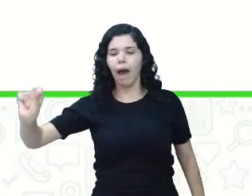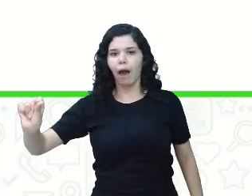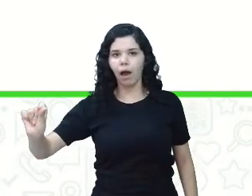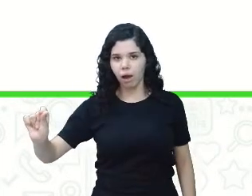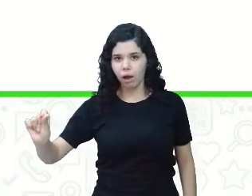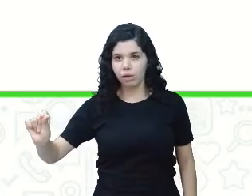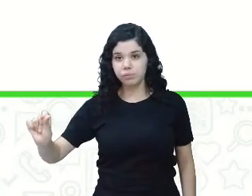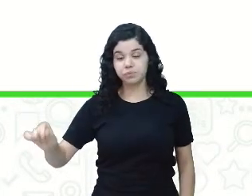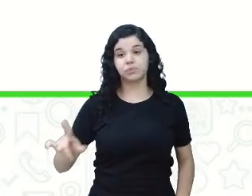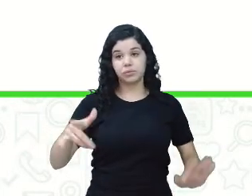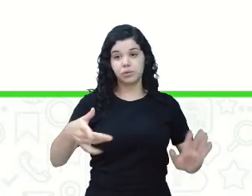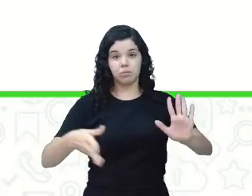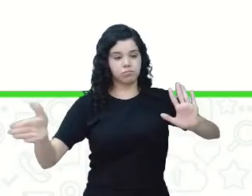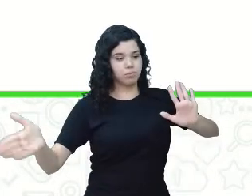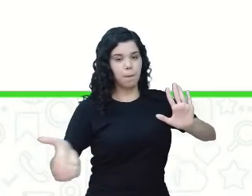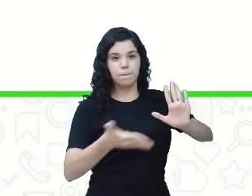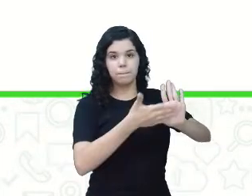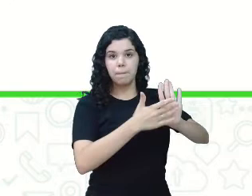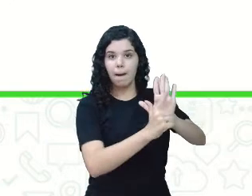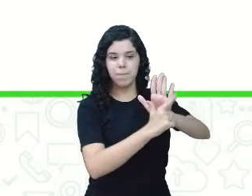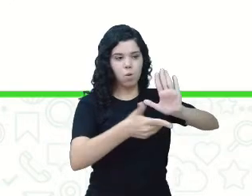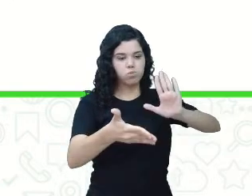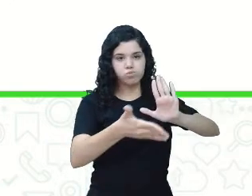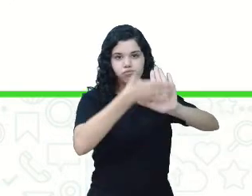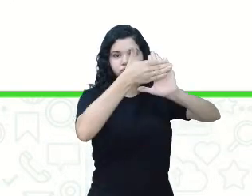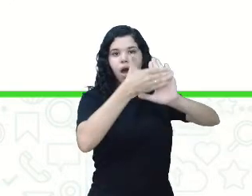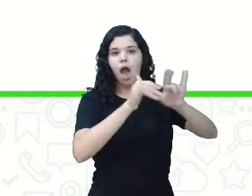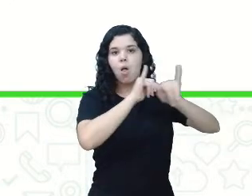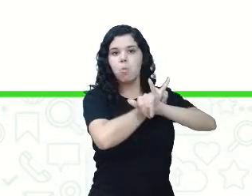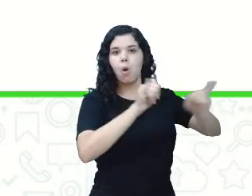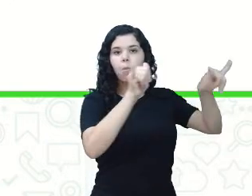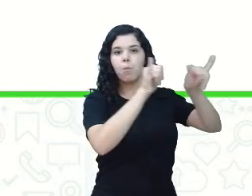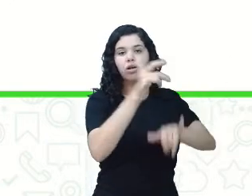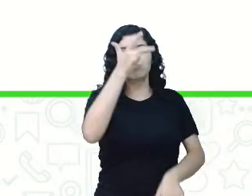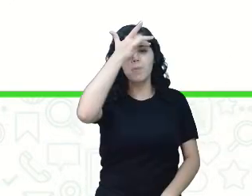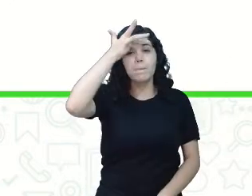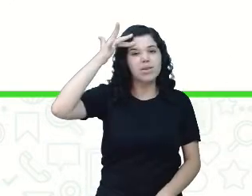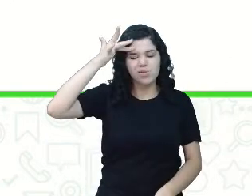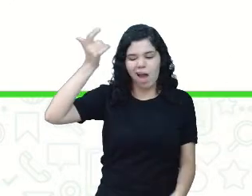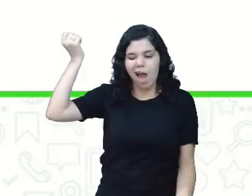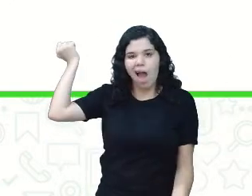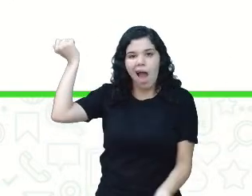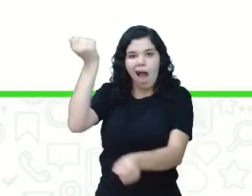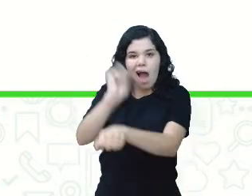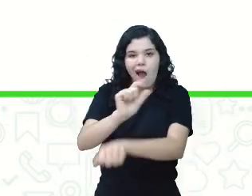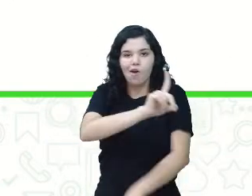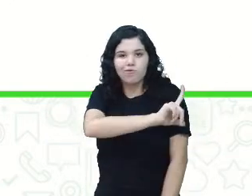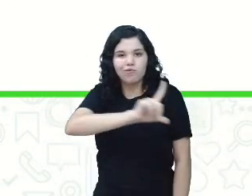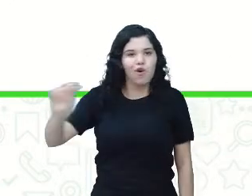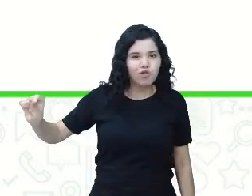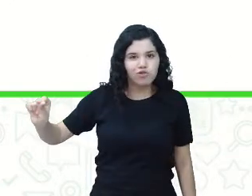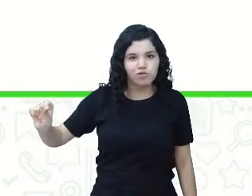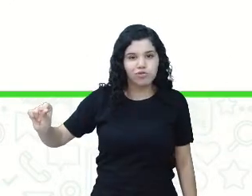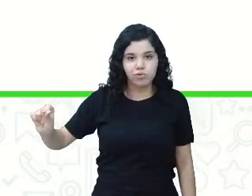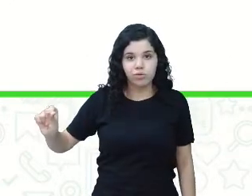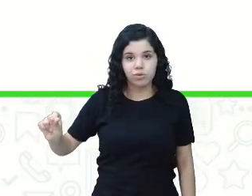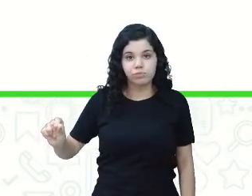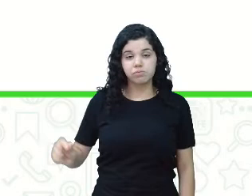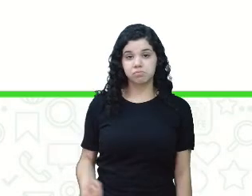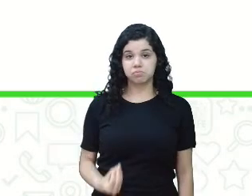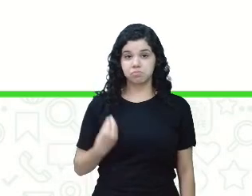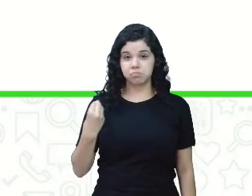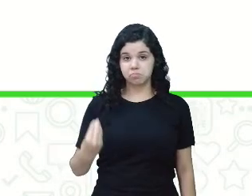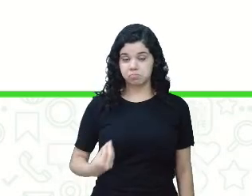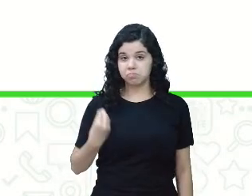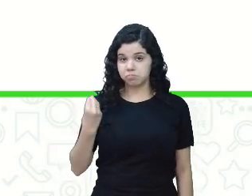Os anúncios eram colocados em anúncios. Os anúncios de pessoas escravizadas, fugitivas, estavam presentes